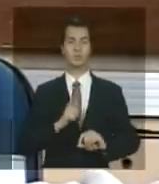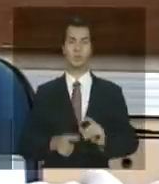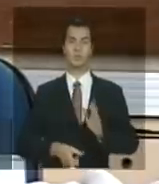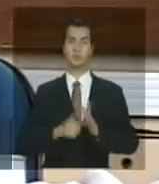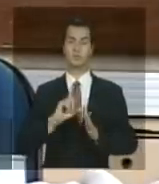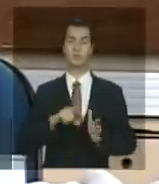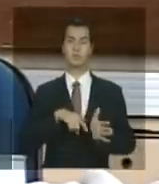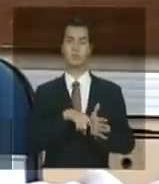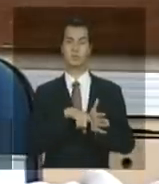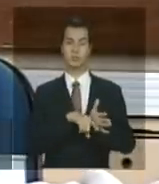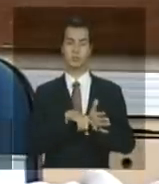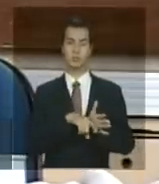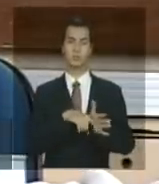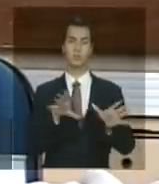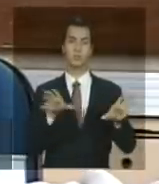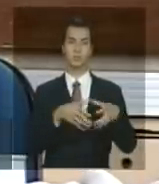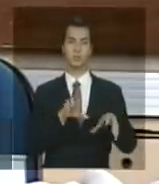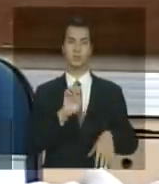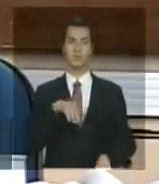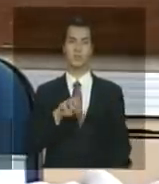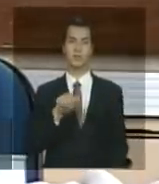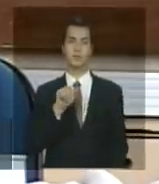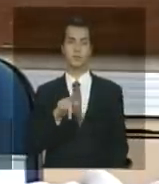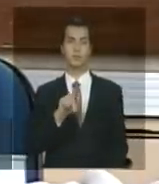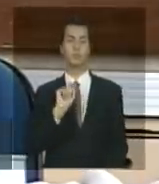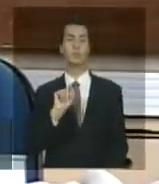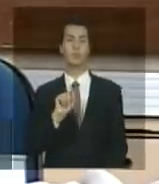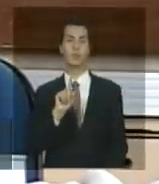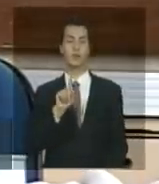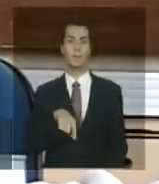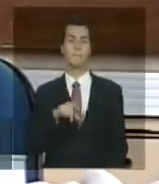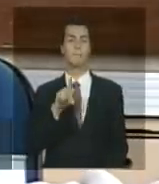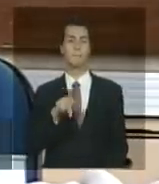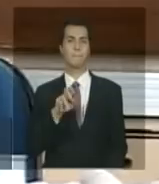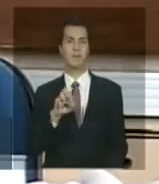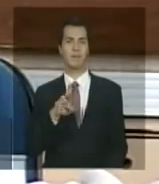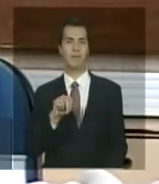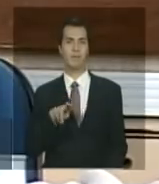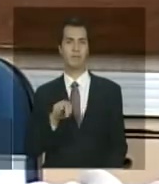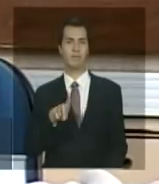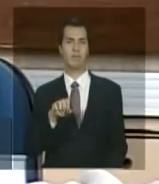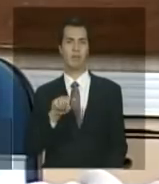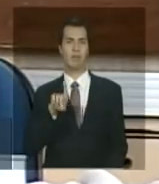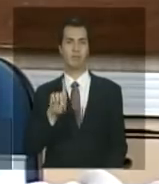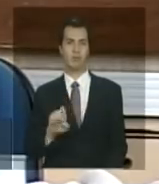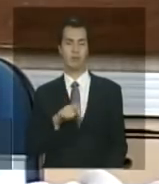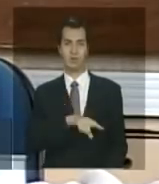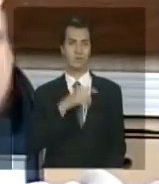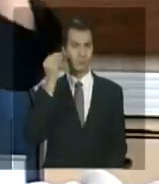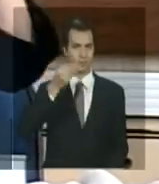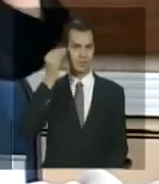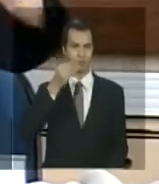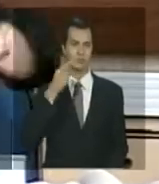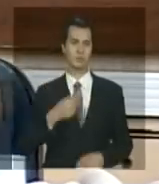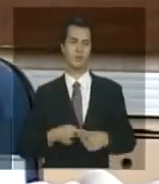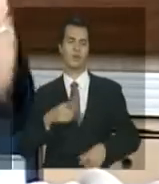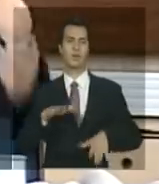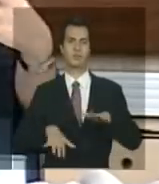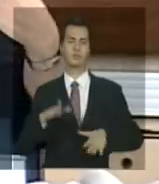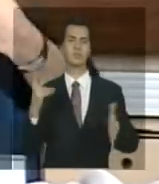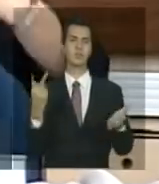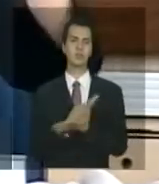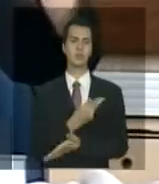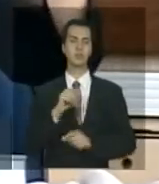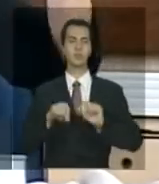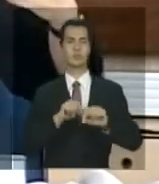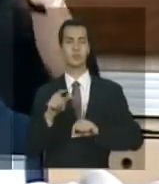que a equipe da ENAP faz é a perenidade dessas experiências. Porque é muito comum, você,